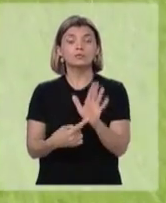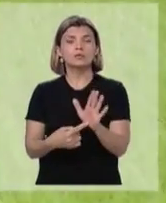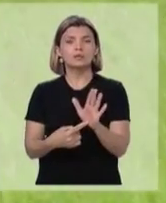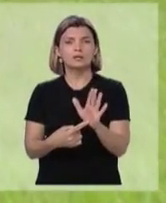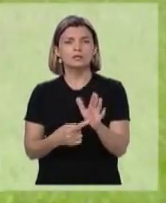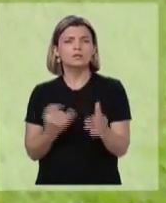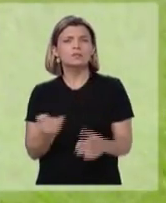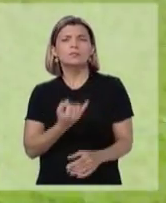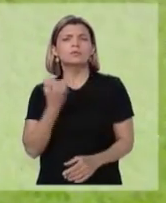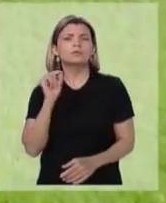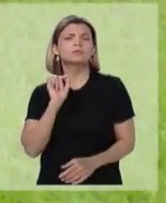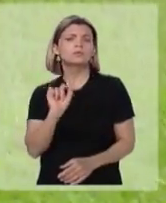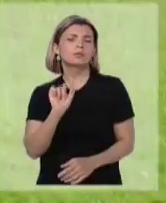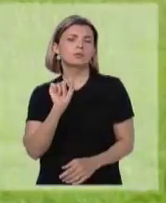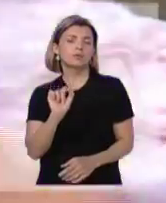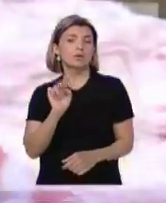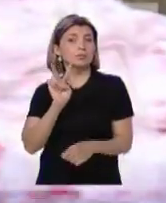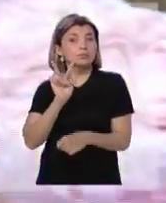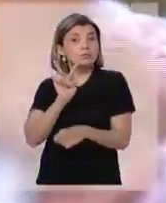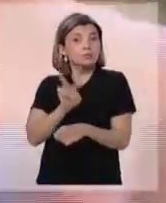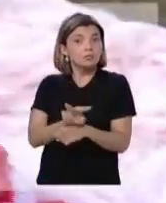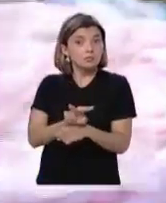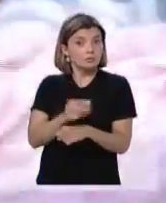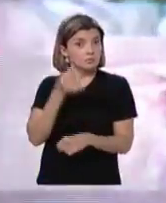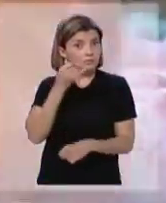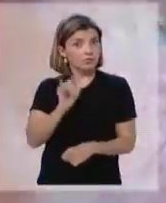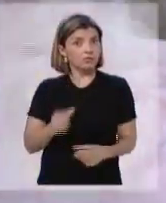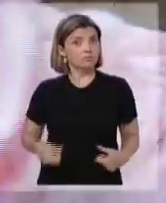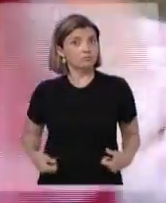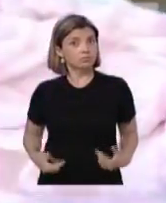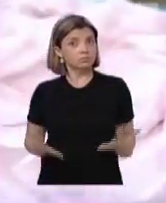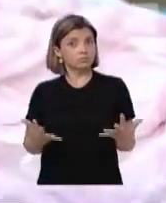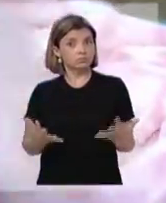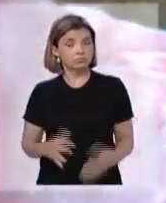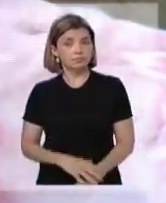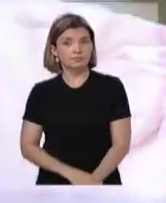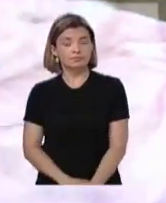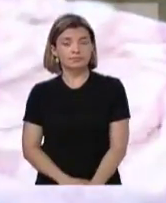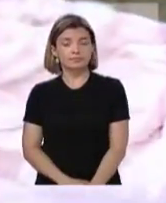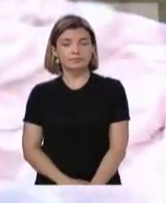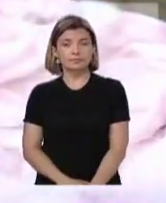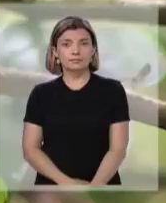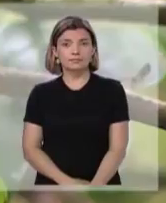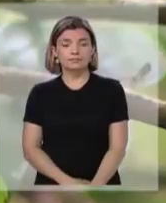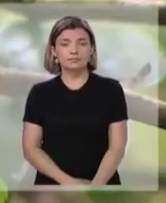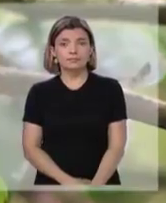Mas aqui vamos explorar a sua principal característica, a conservação.